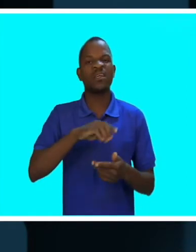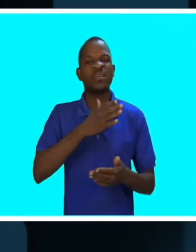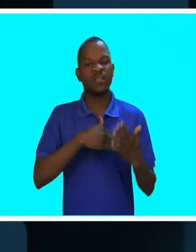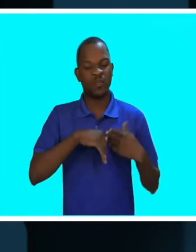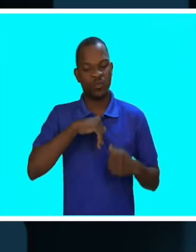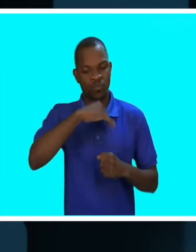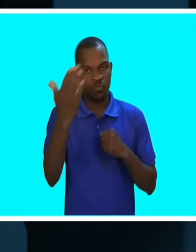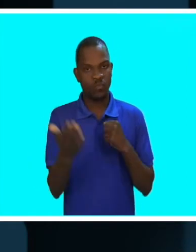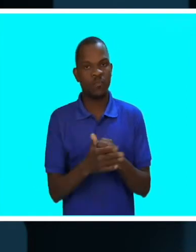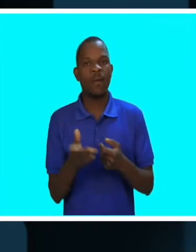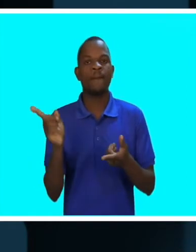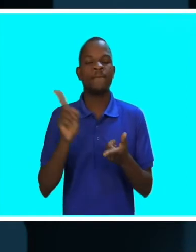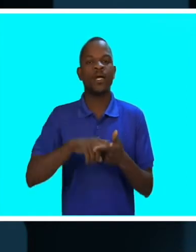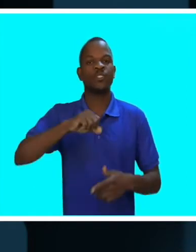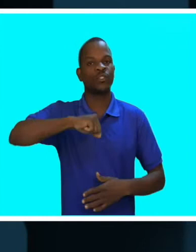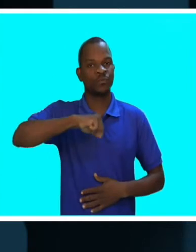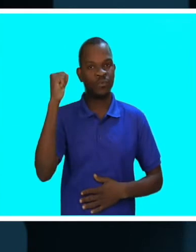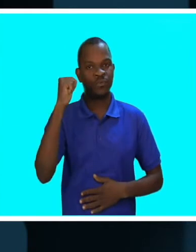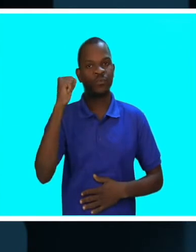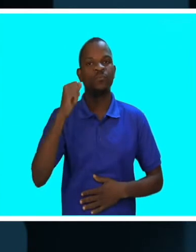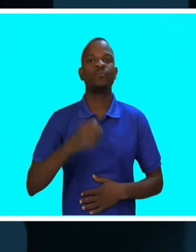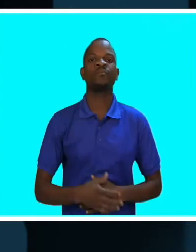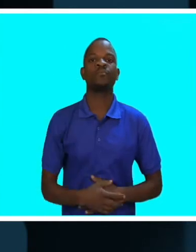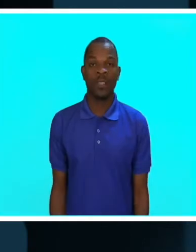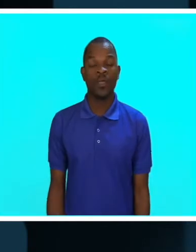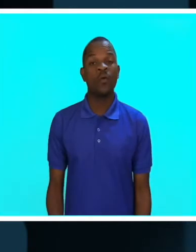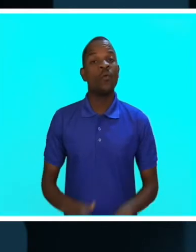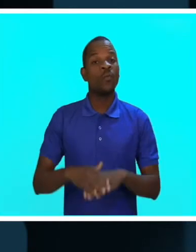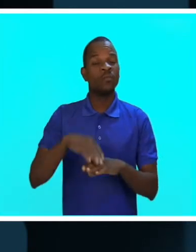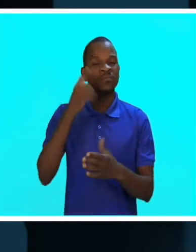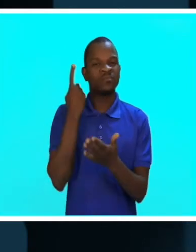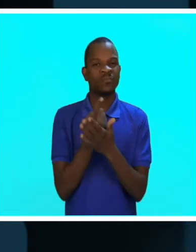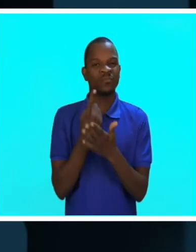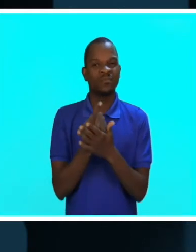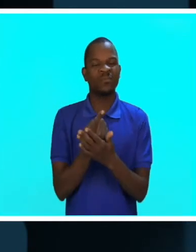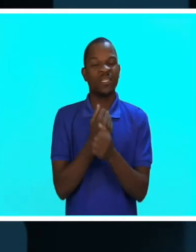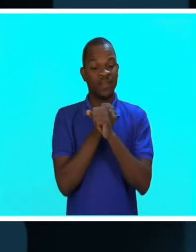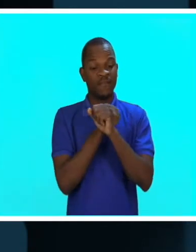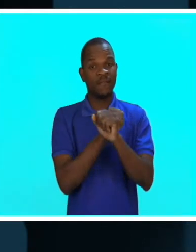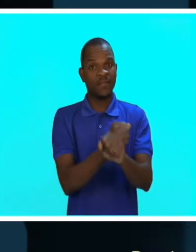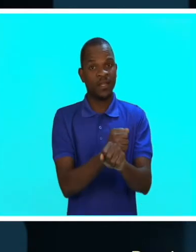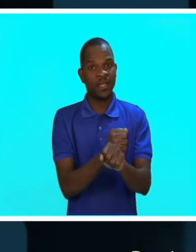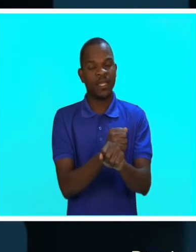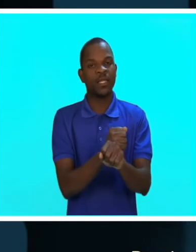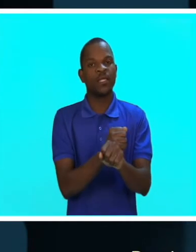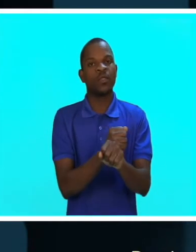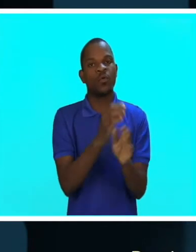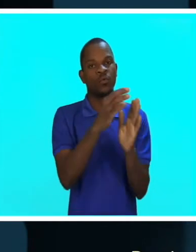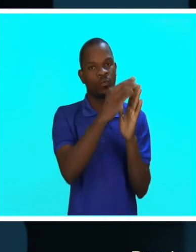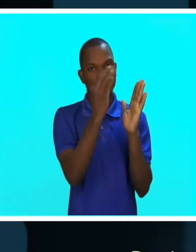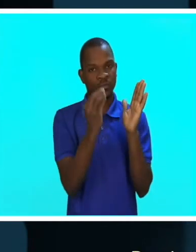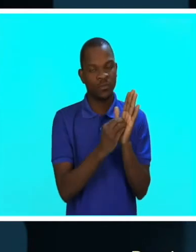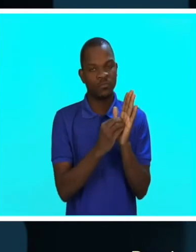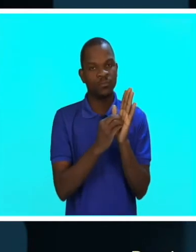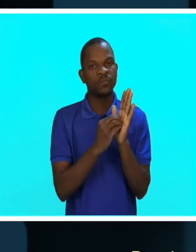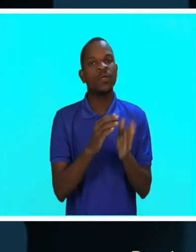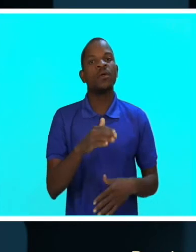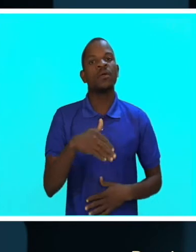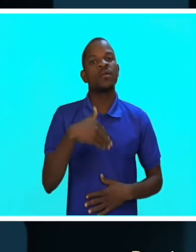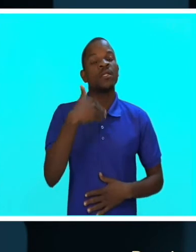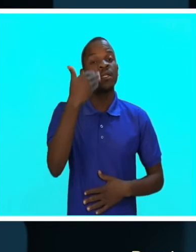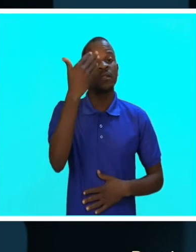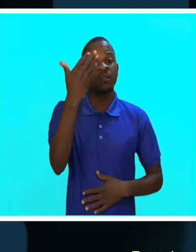rivalizar o título de campeão nacional. O fundamental é defender o título. Depois,